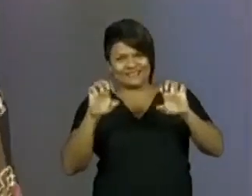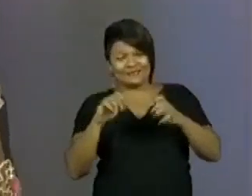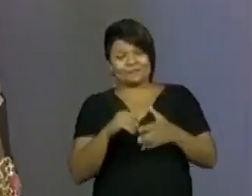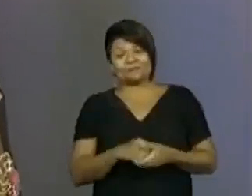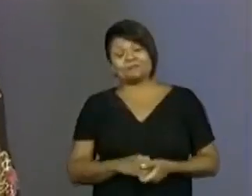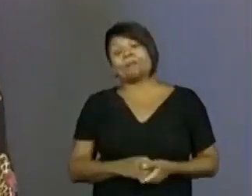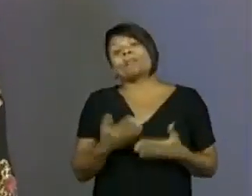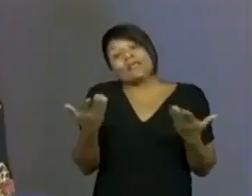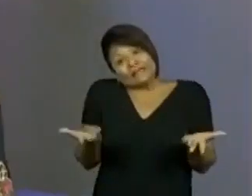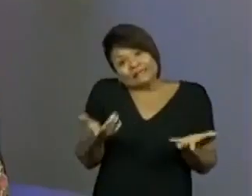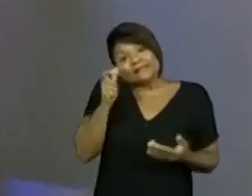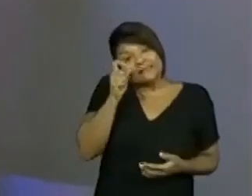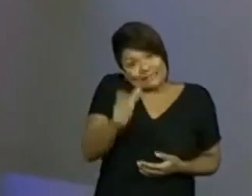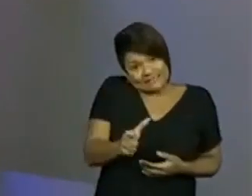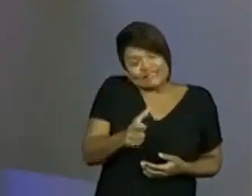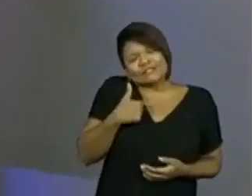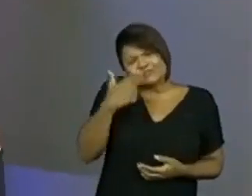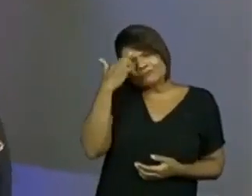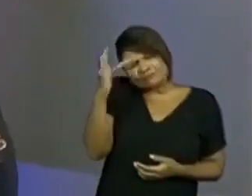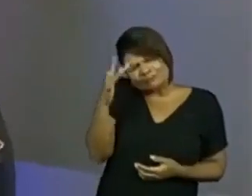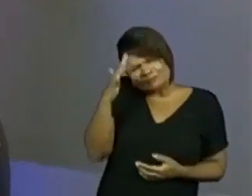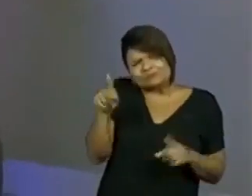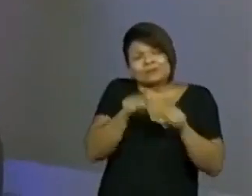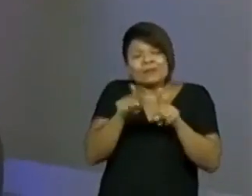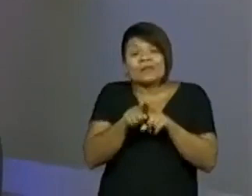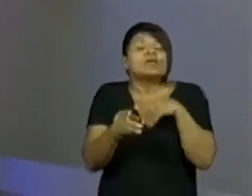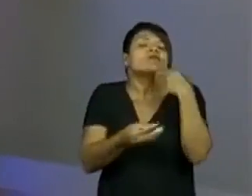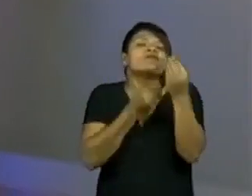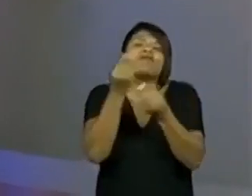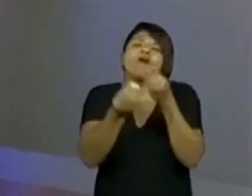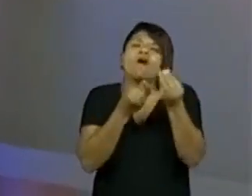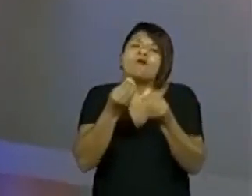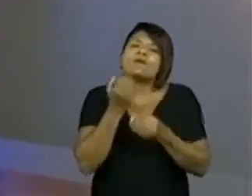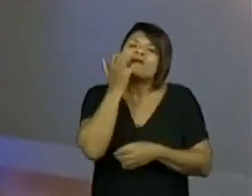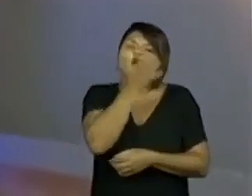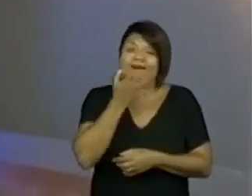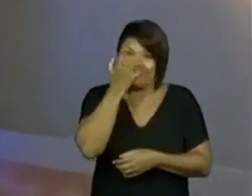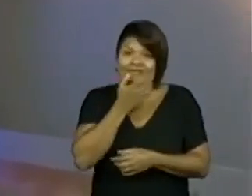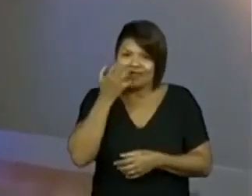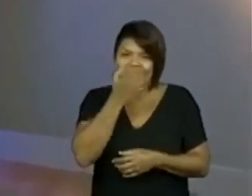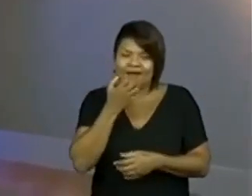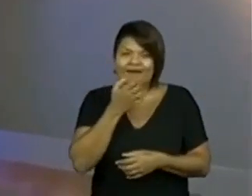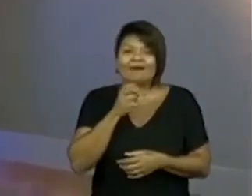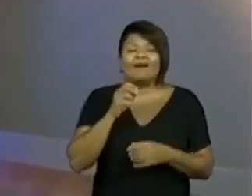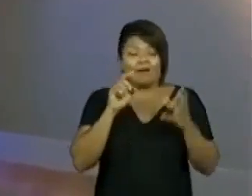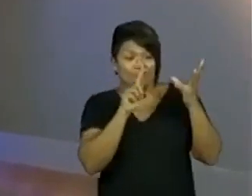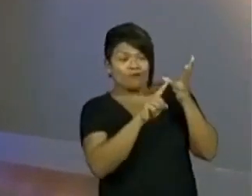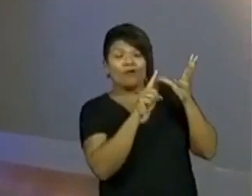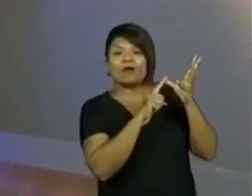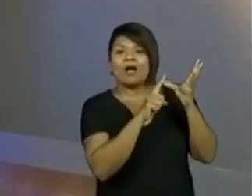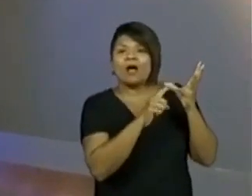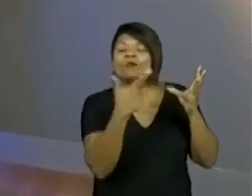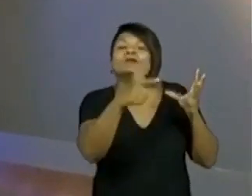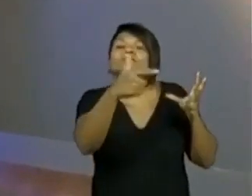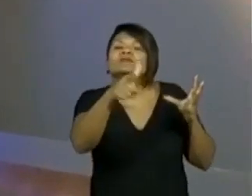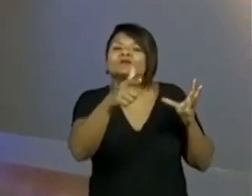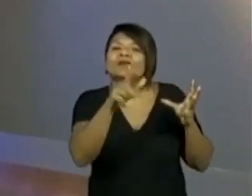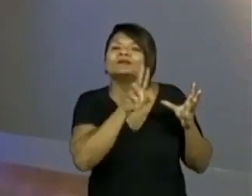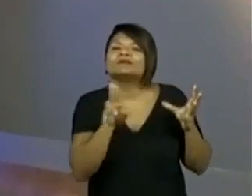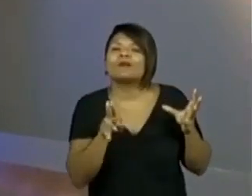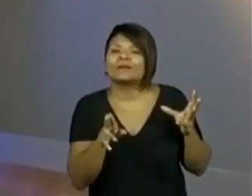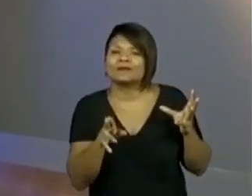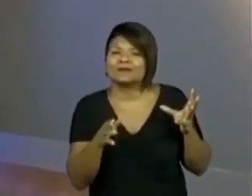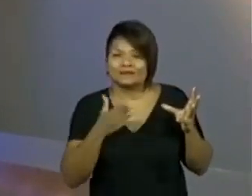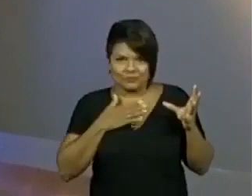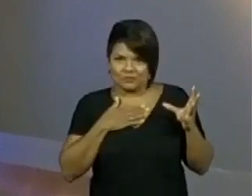E é interessante pensar também como seria cantar as vogais que a gente não tem no nome. Que a